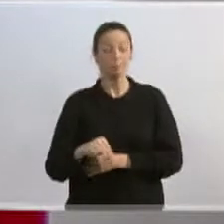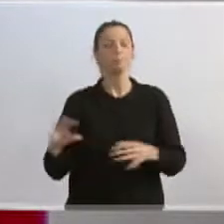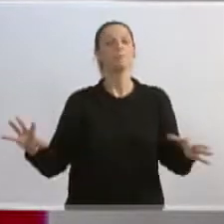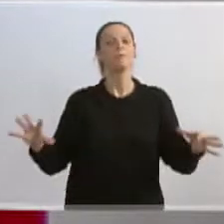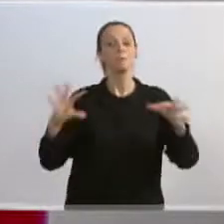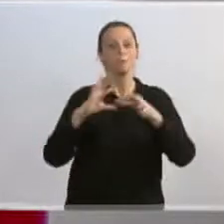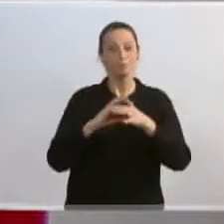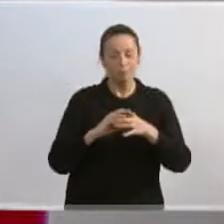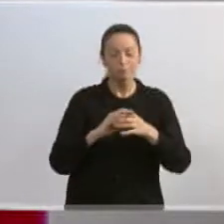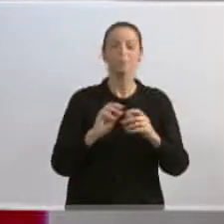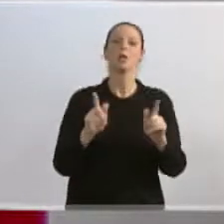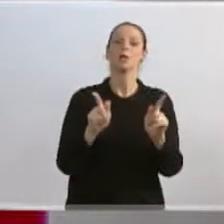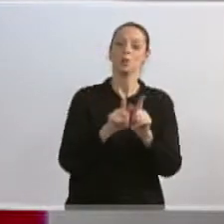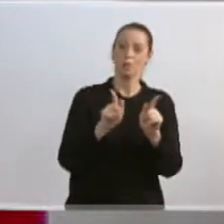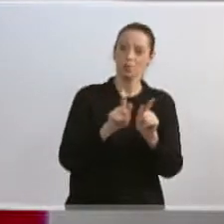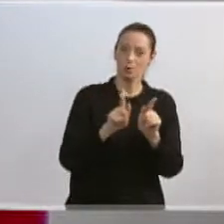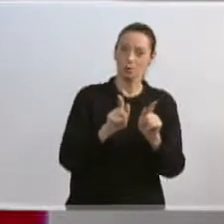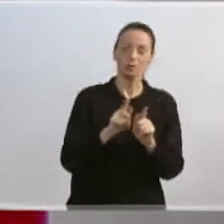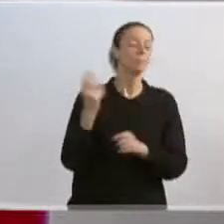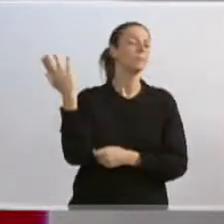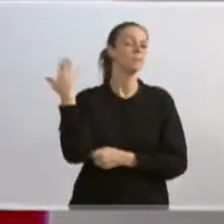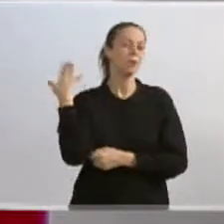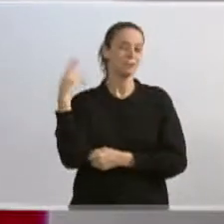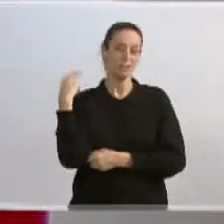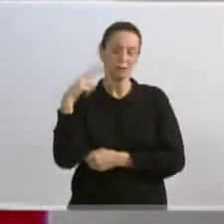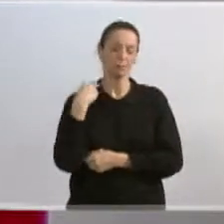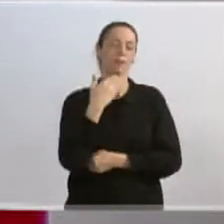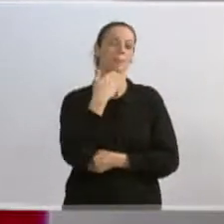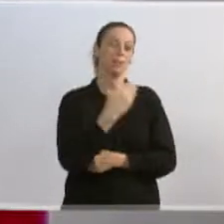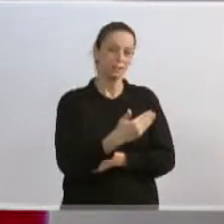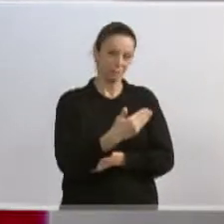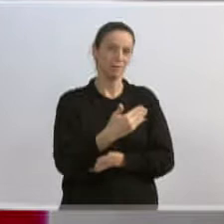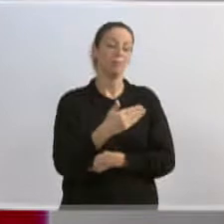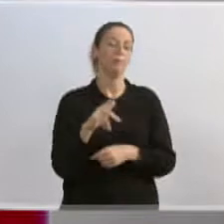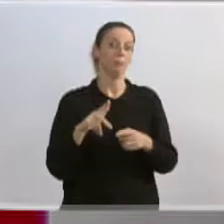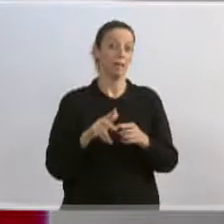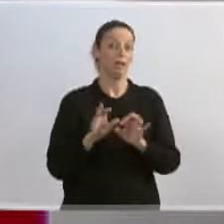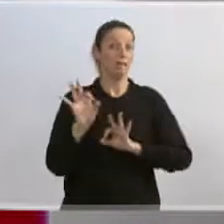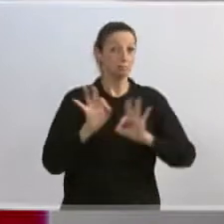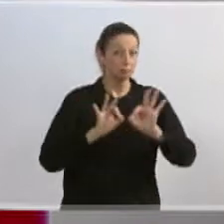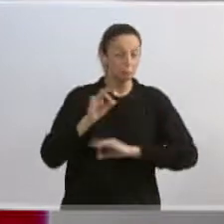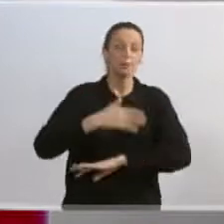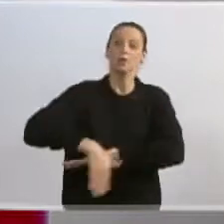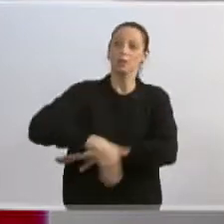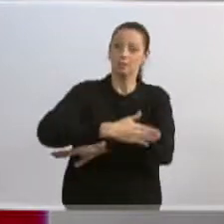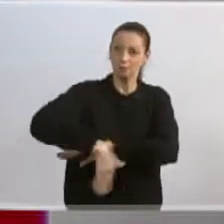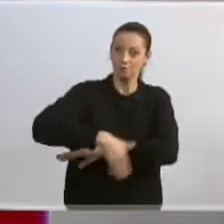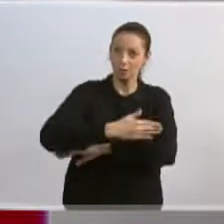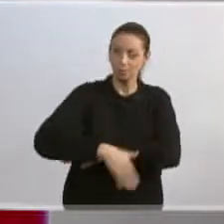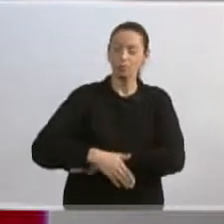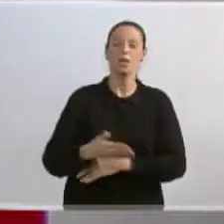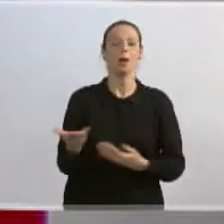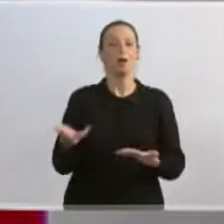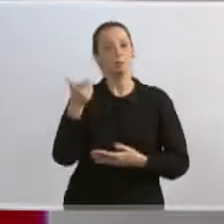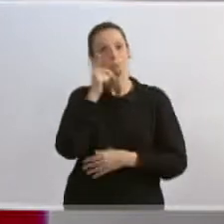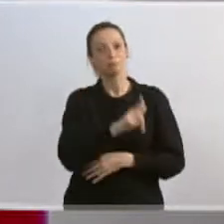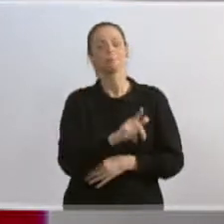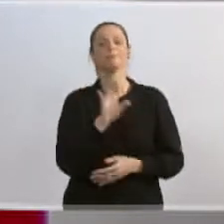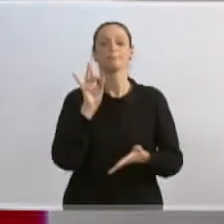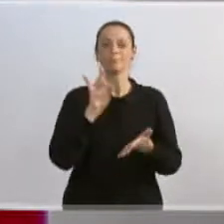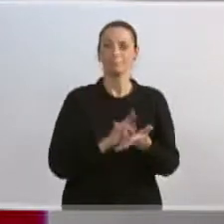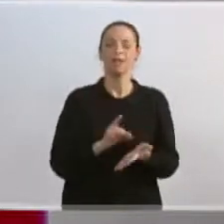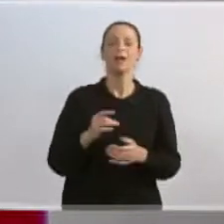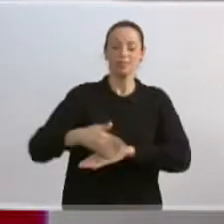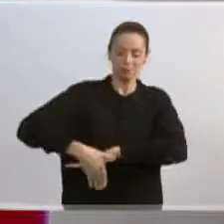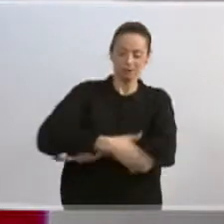da glória reivindicada por vereadores desta casa e até pra eventualmente as pessoas acham que